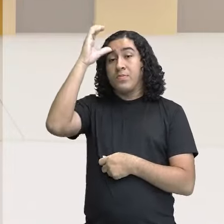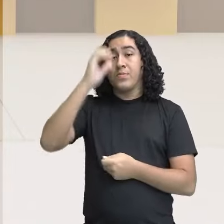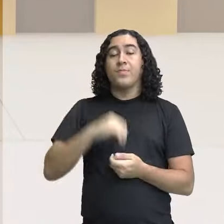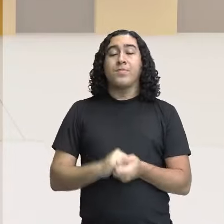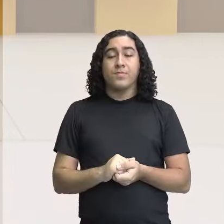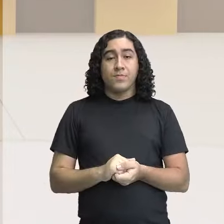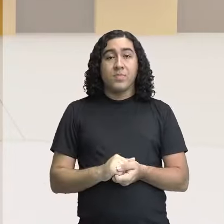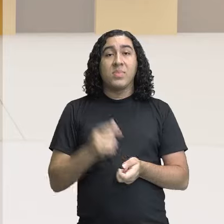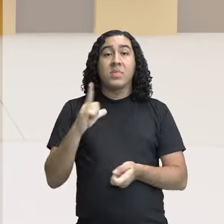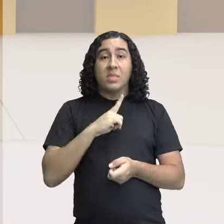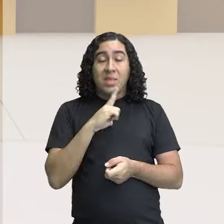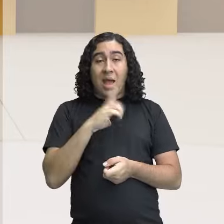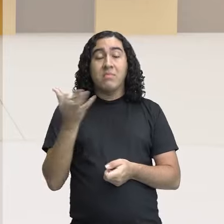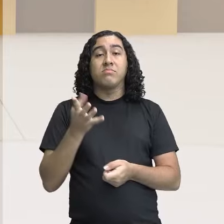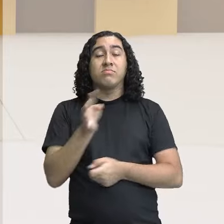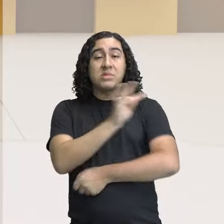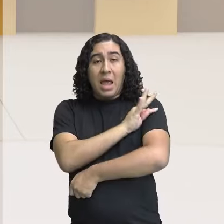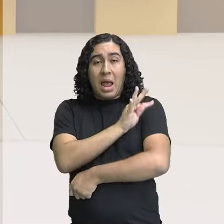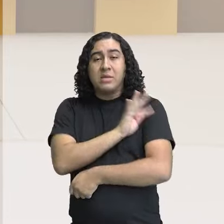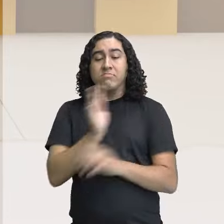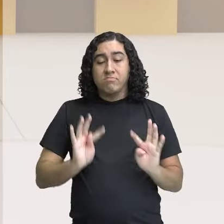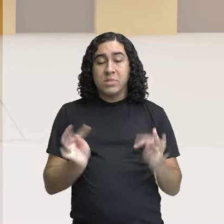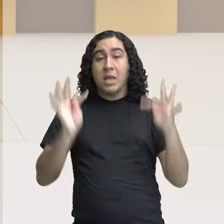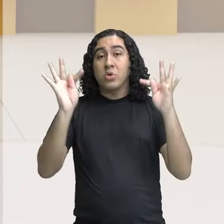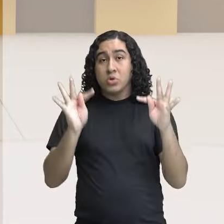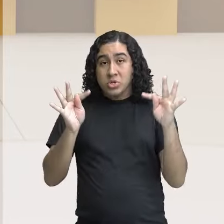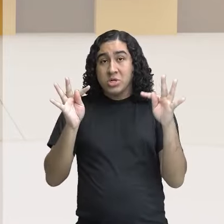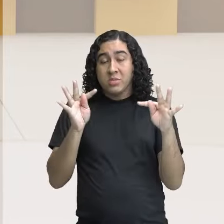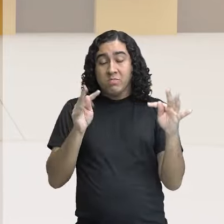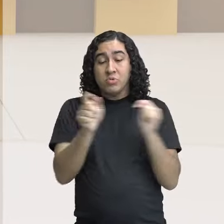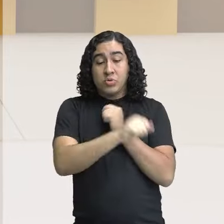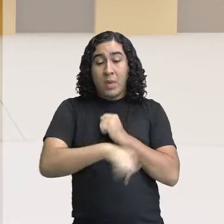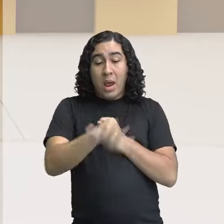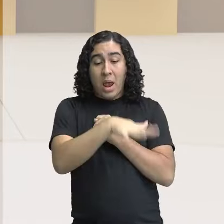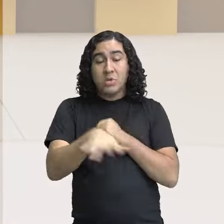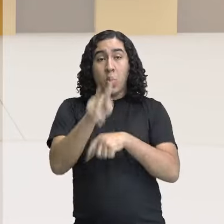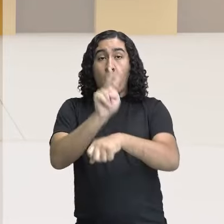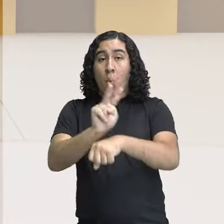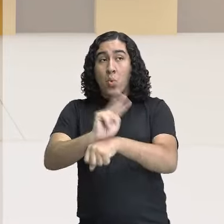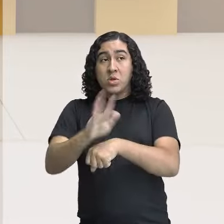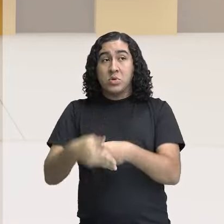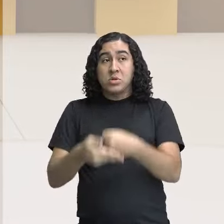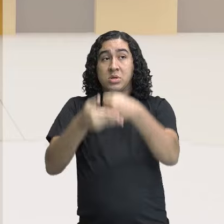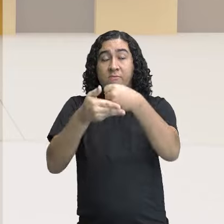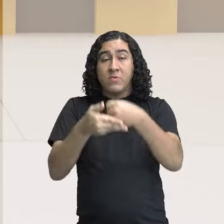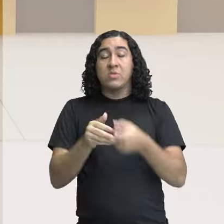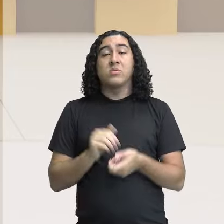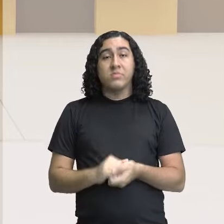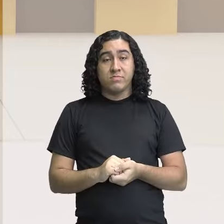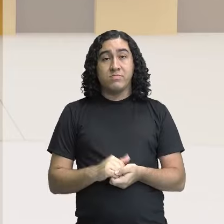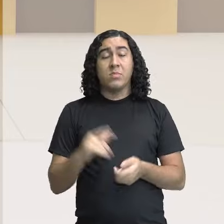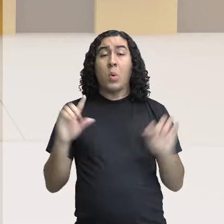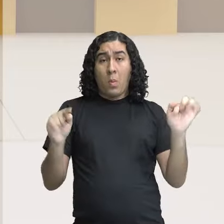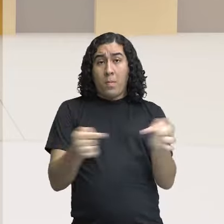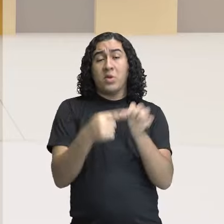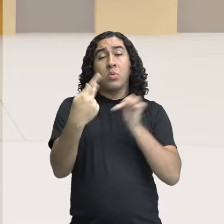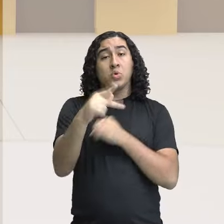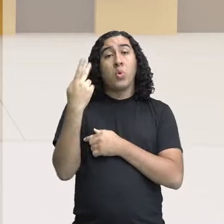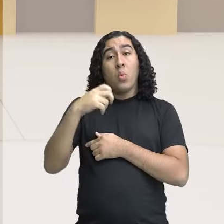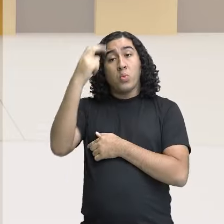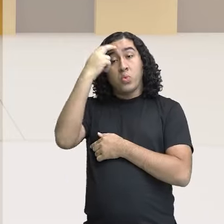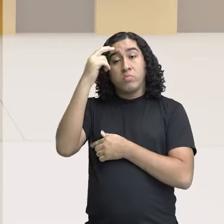têm técnicas e tecnologias ambientais que fazem parte deles, da